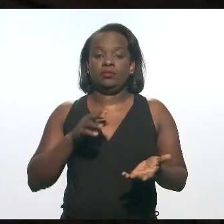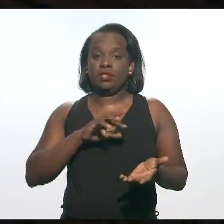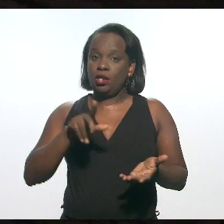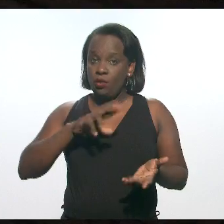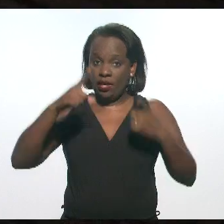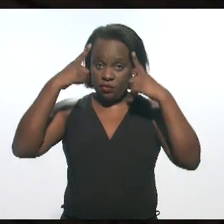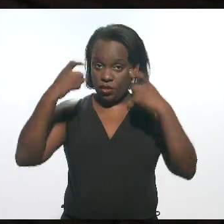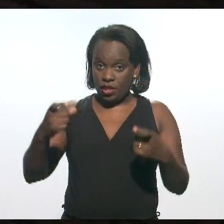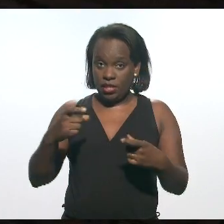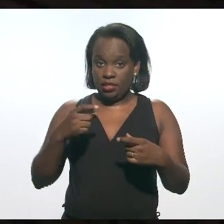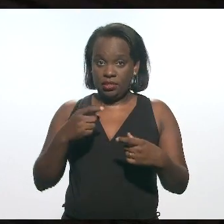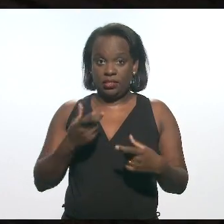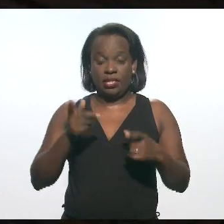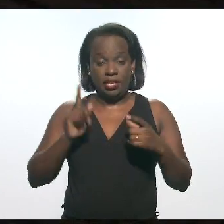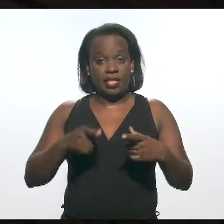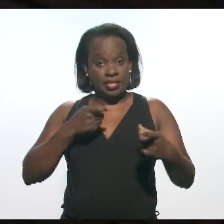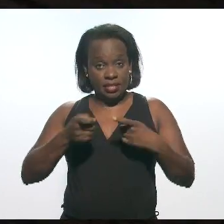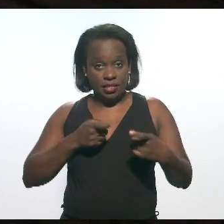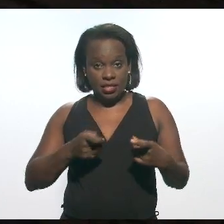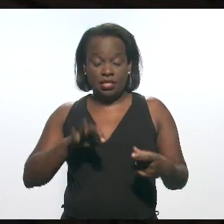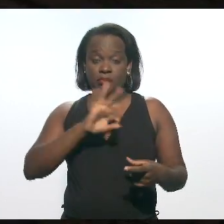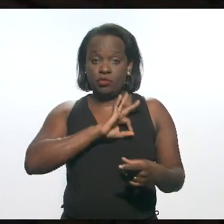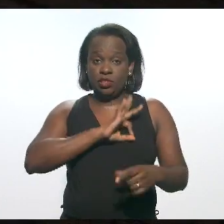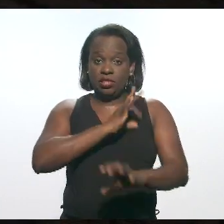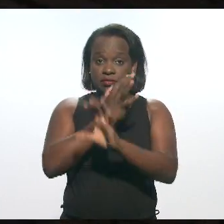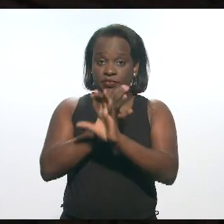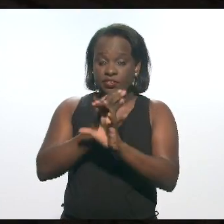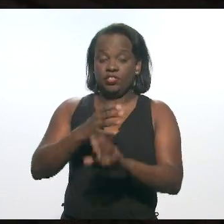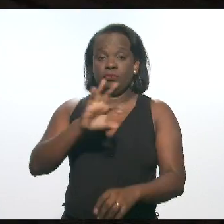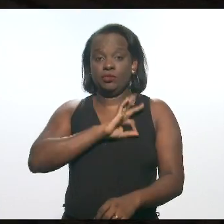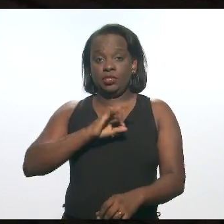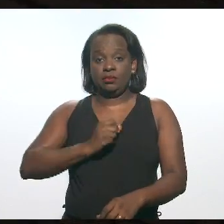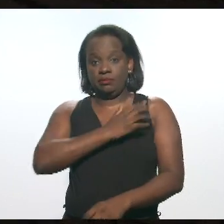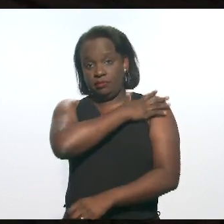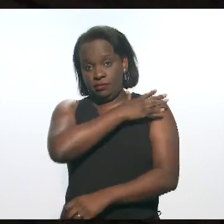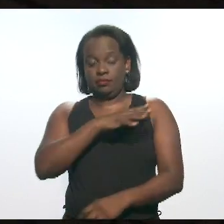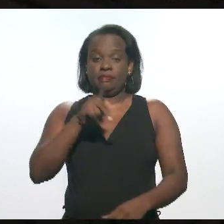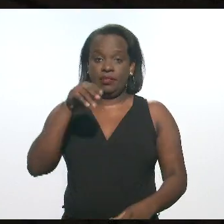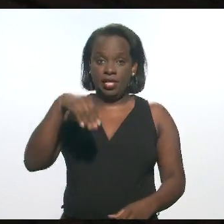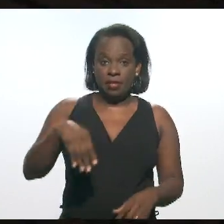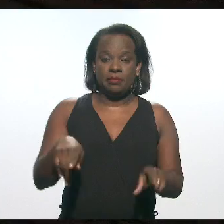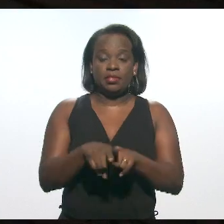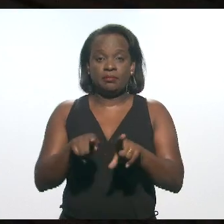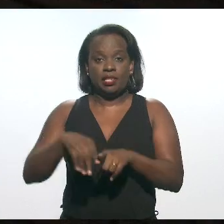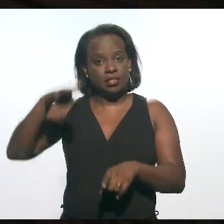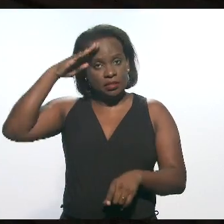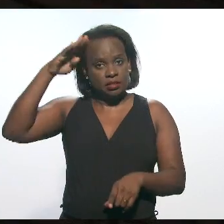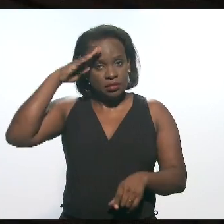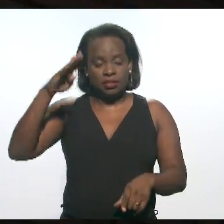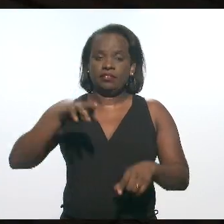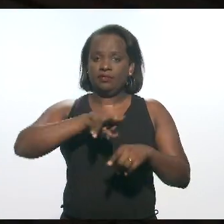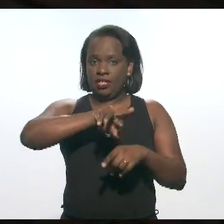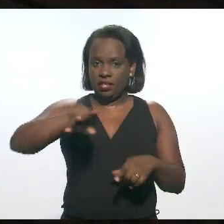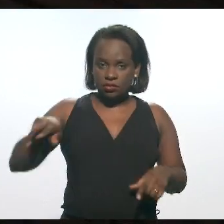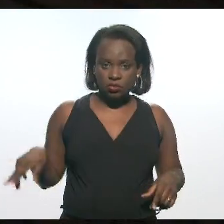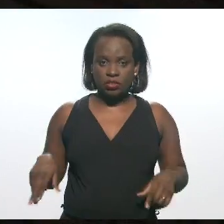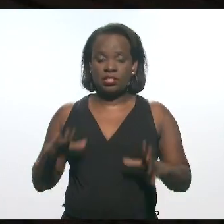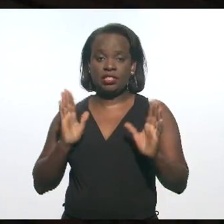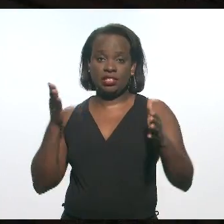a não ser violência urbana a polícia civil a polícia militar e até os militares das forças armadas